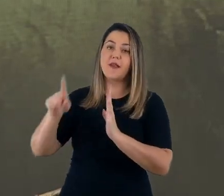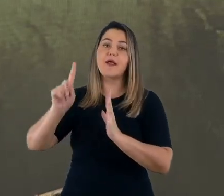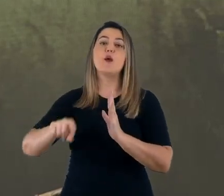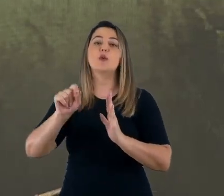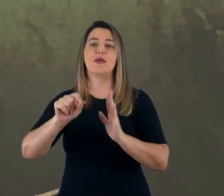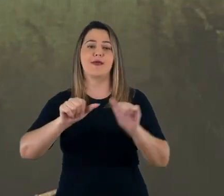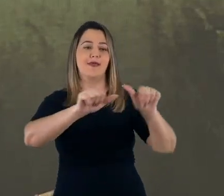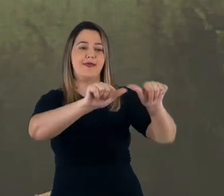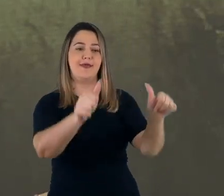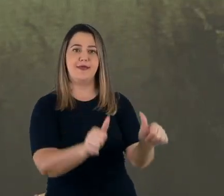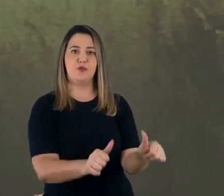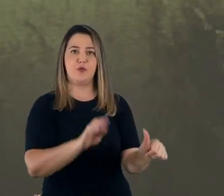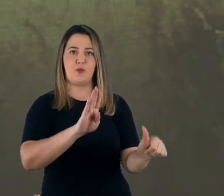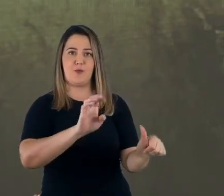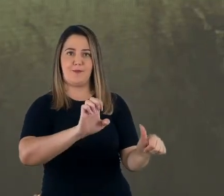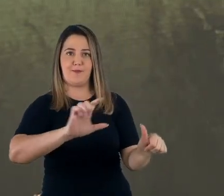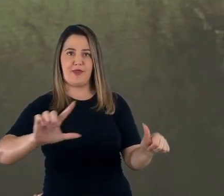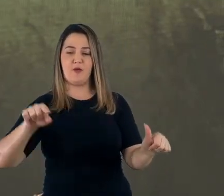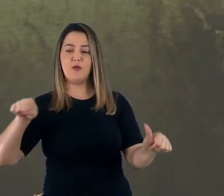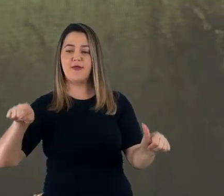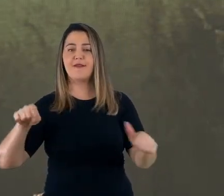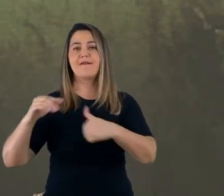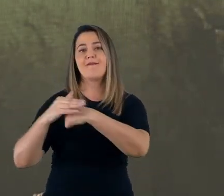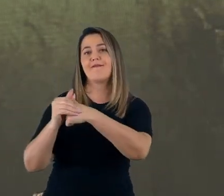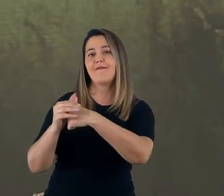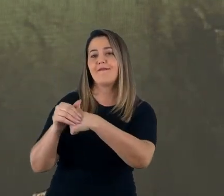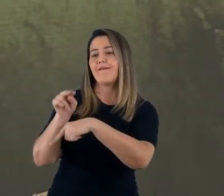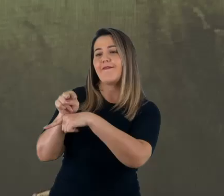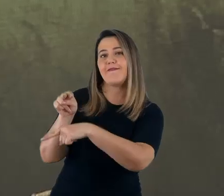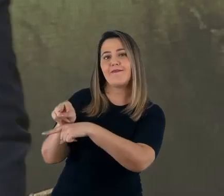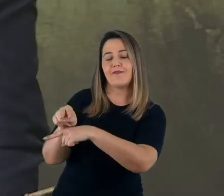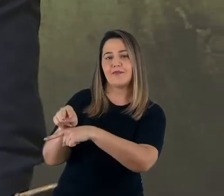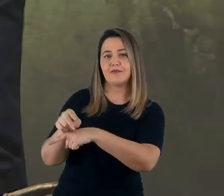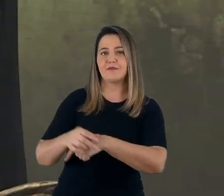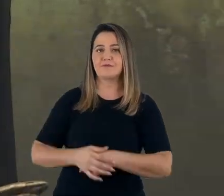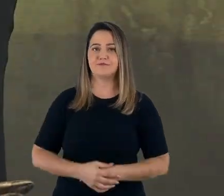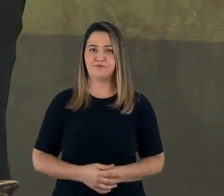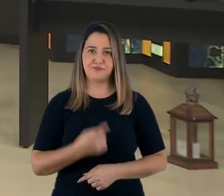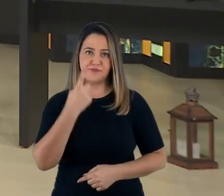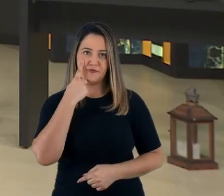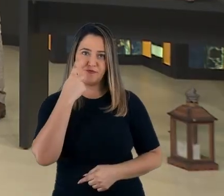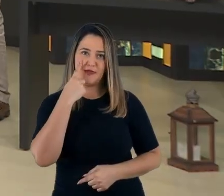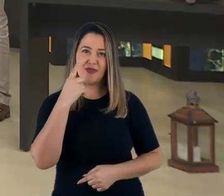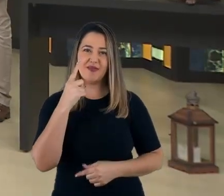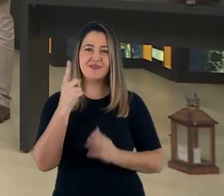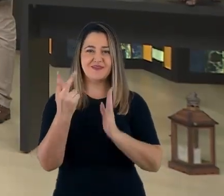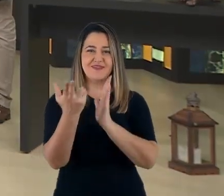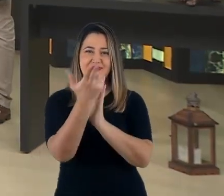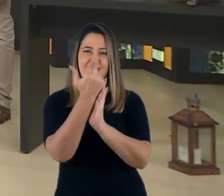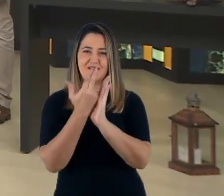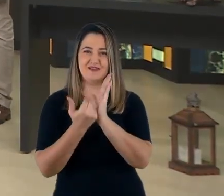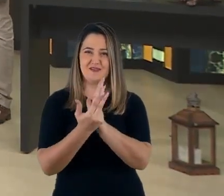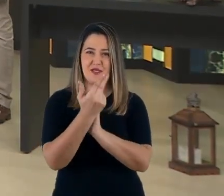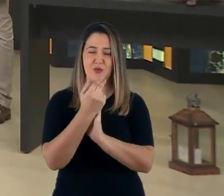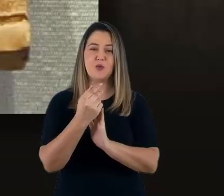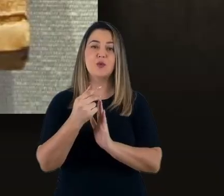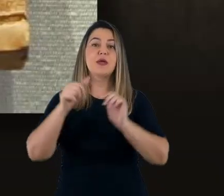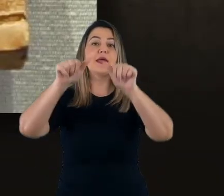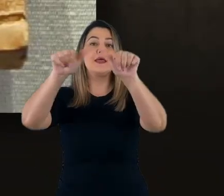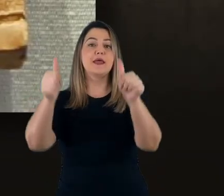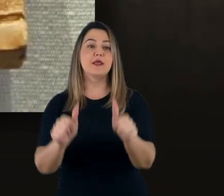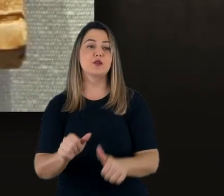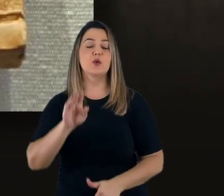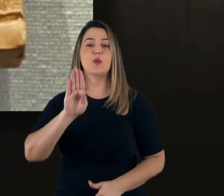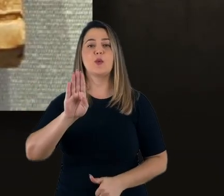ou aquele a quem Bel protege. Agora eu quero mostrar para você o deus Bel da Babilônia. Ele está aqui. O